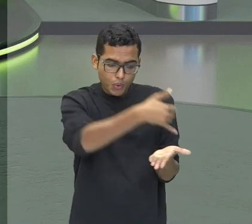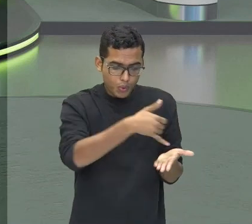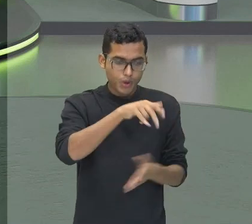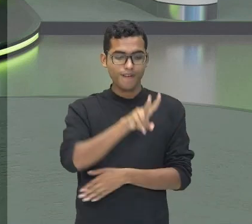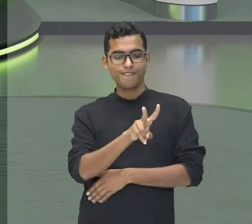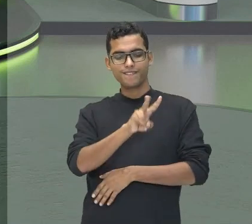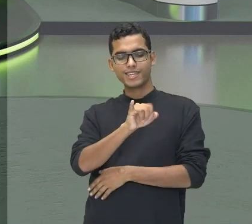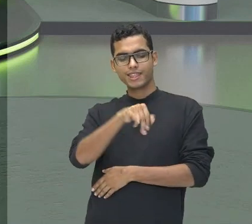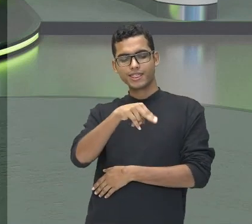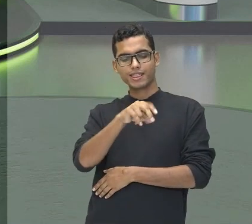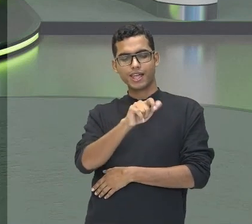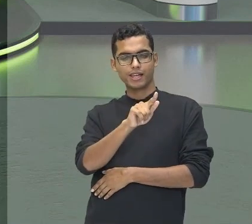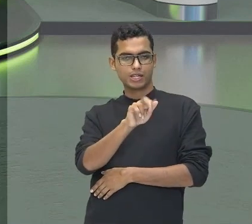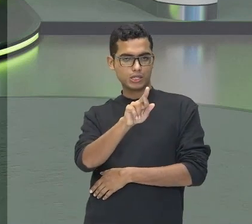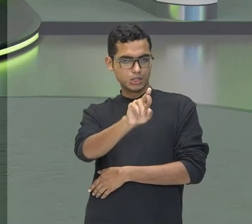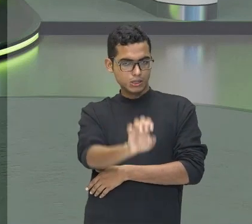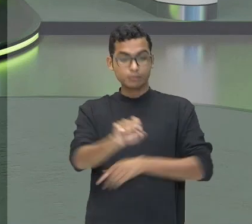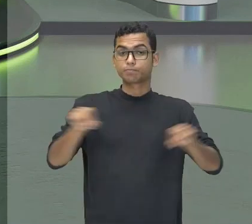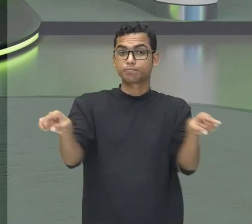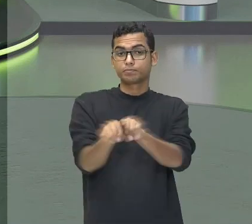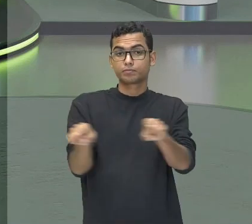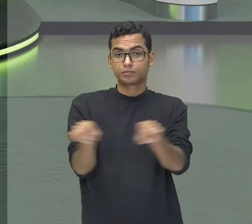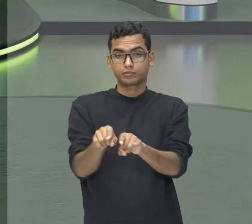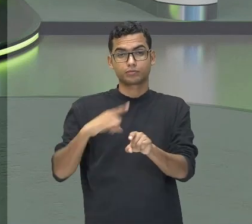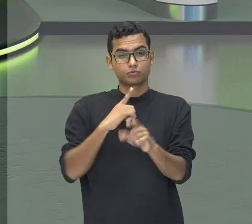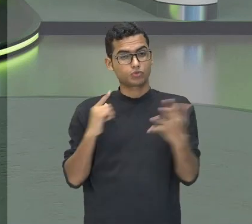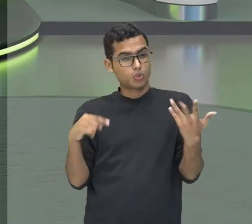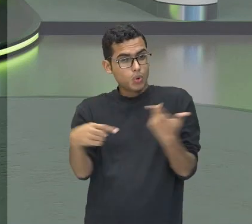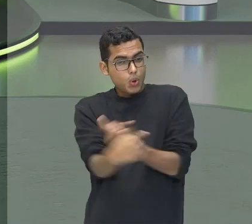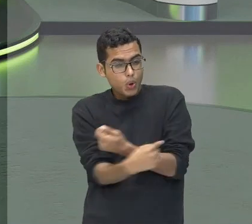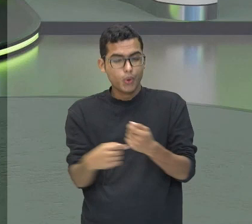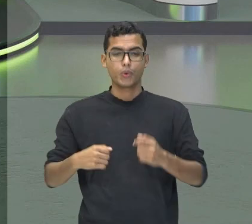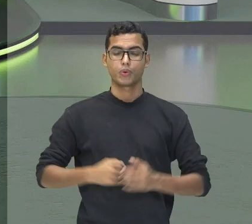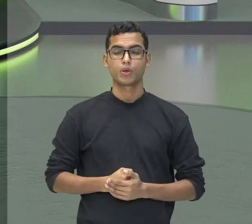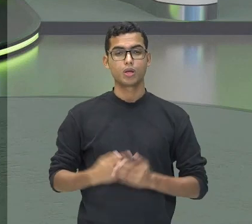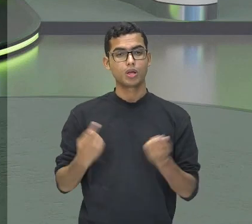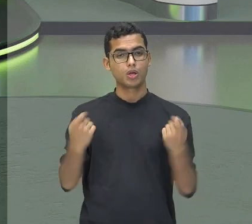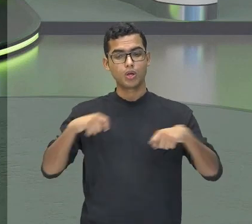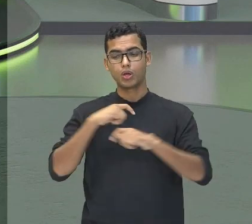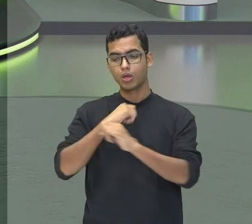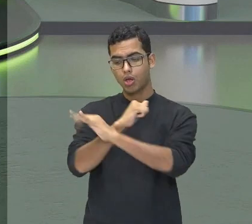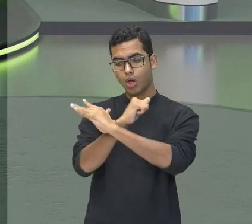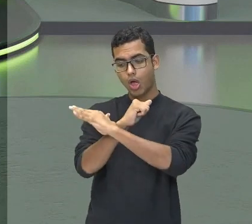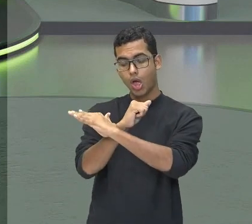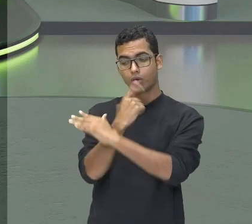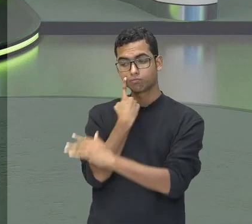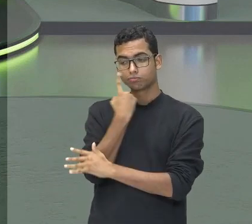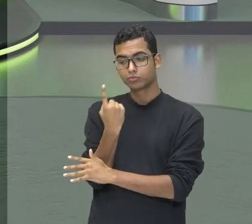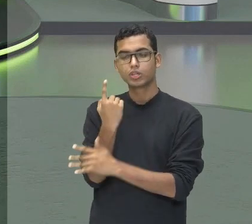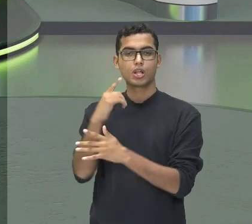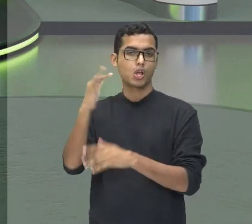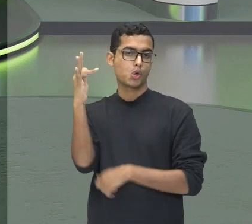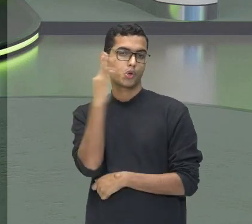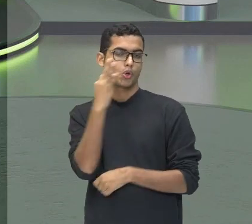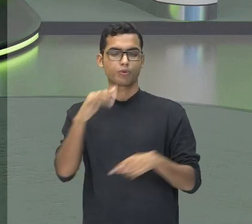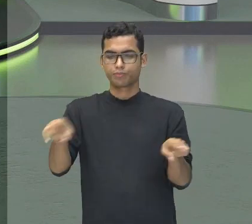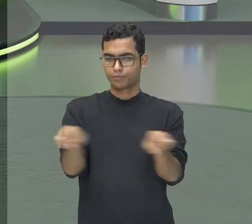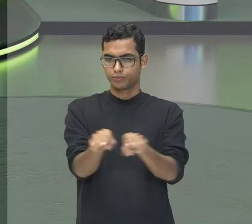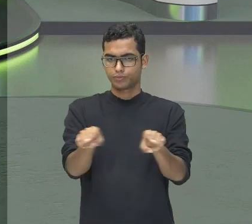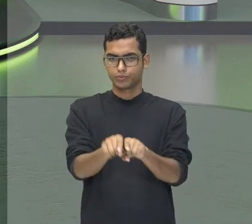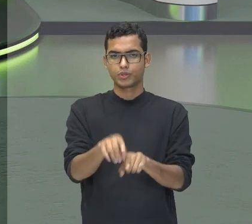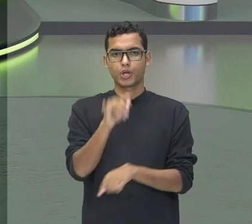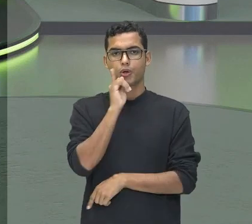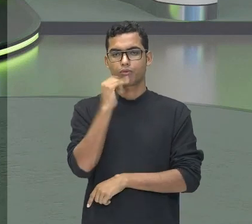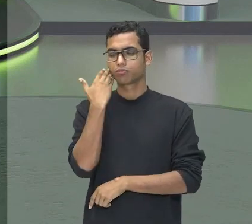desses ácidos, nós também podemos encontrar os ácidos nas frutas, tá? Aí eu